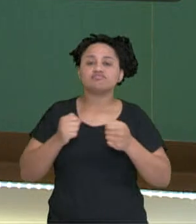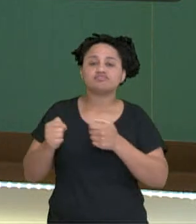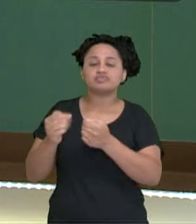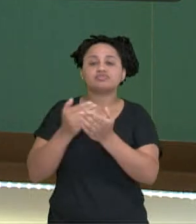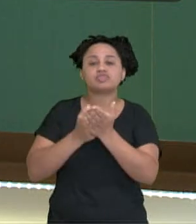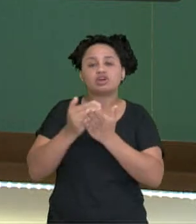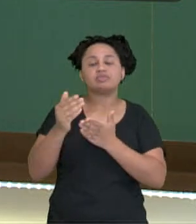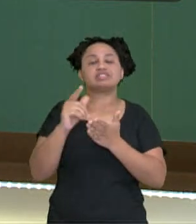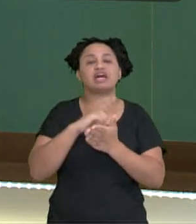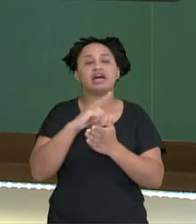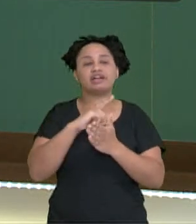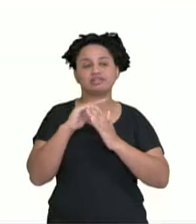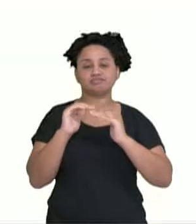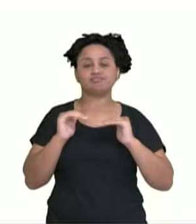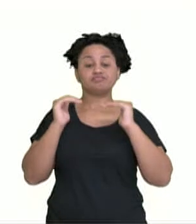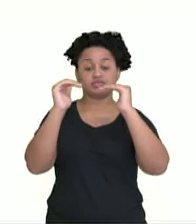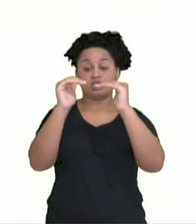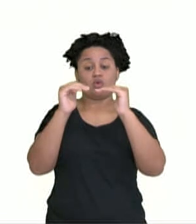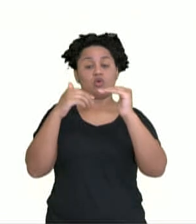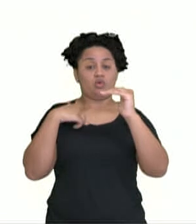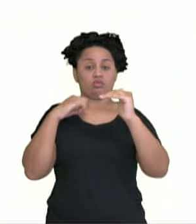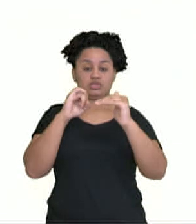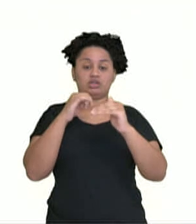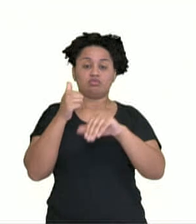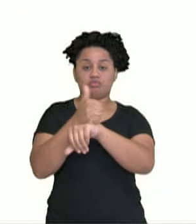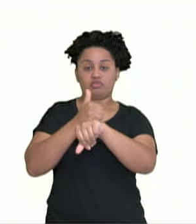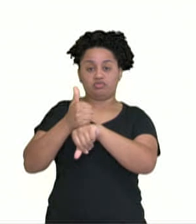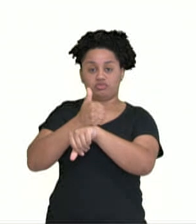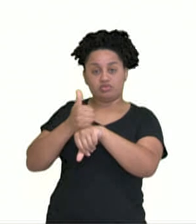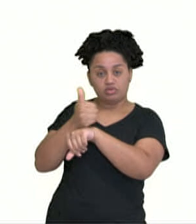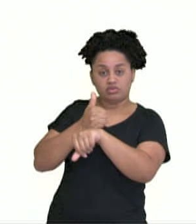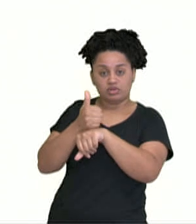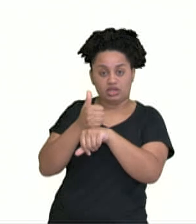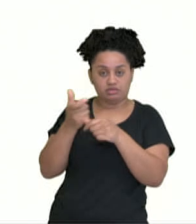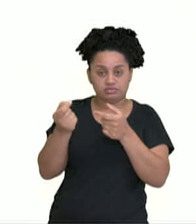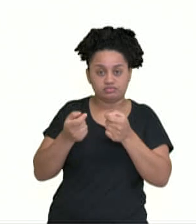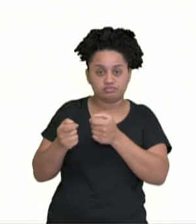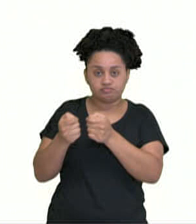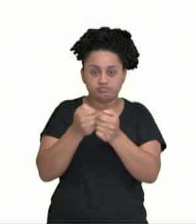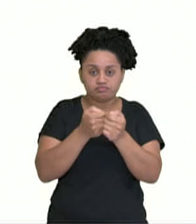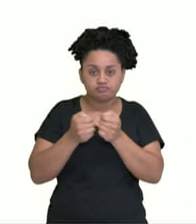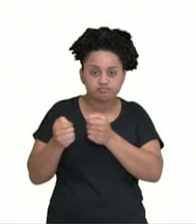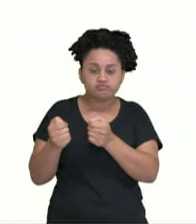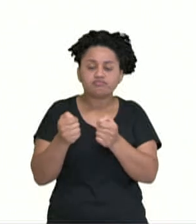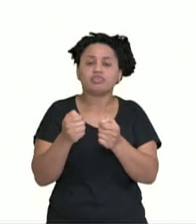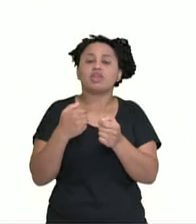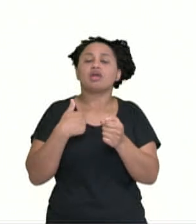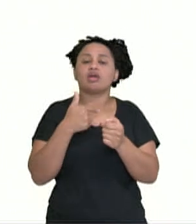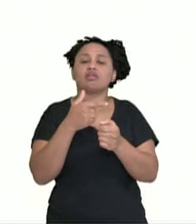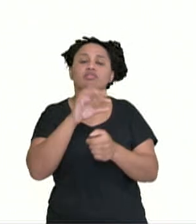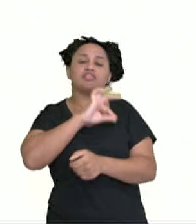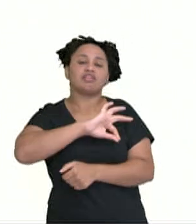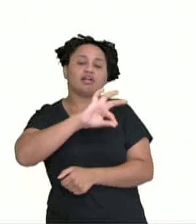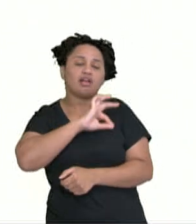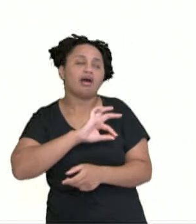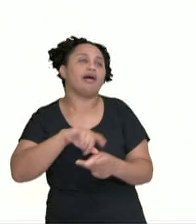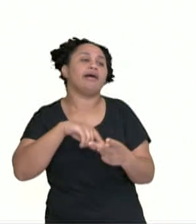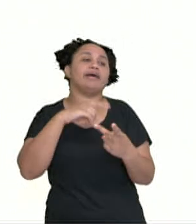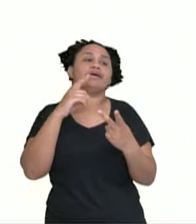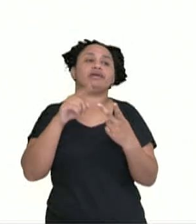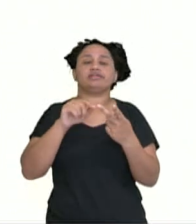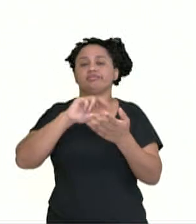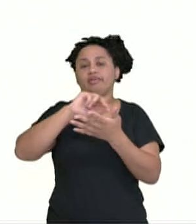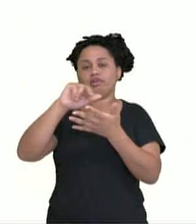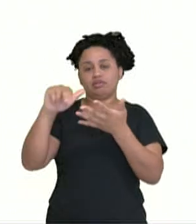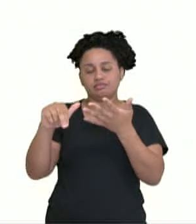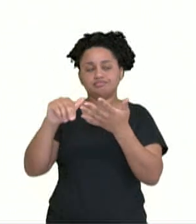alcançar status de atletas profissionais, tá? Mesmo na questão de remuneração, de salário e